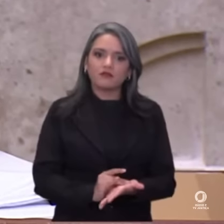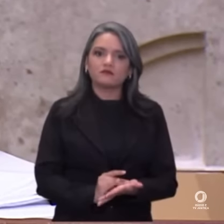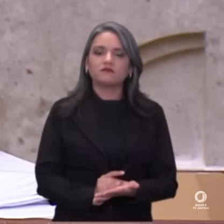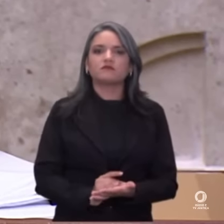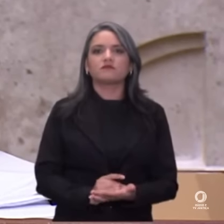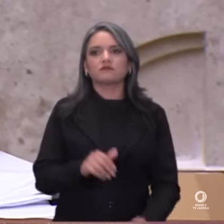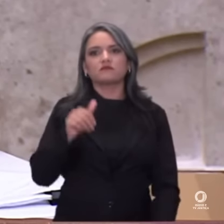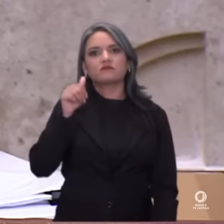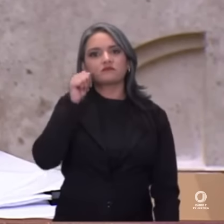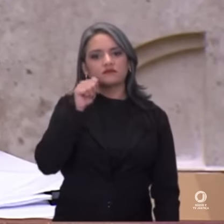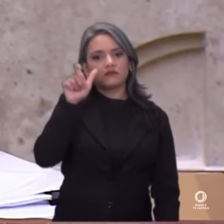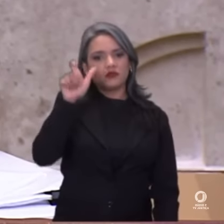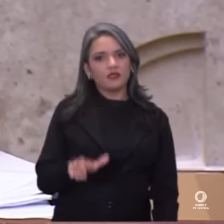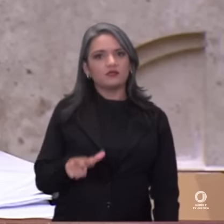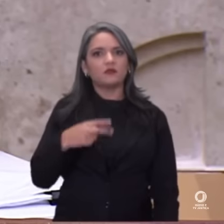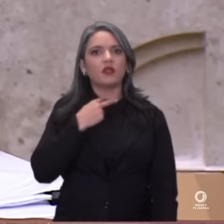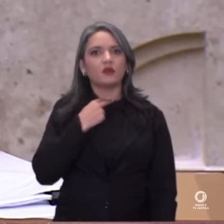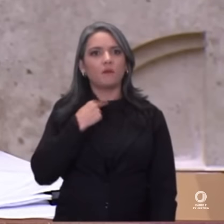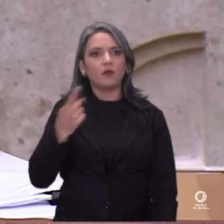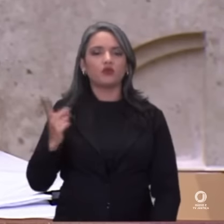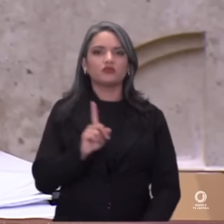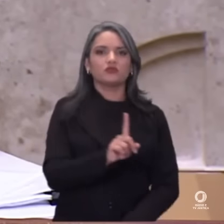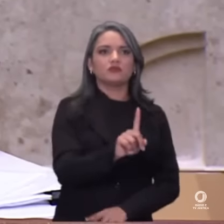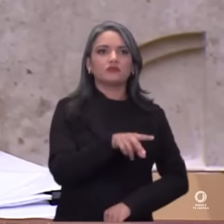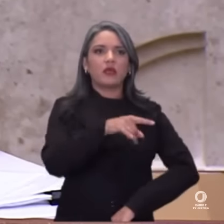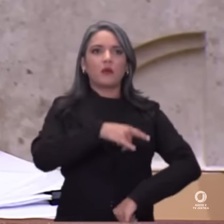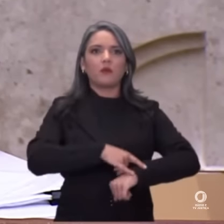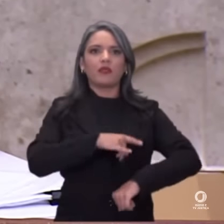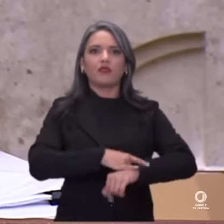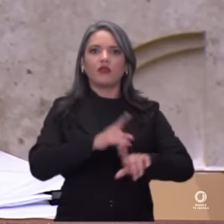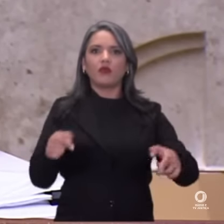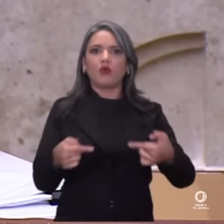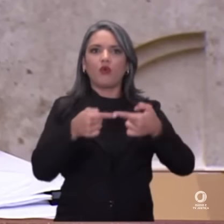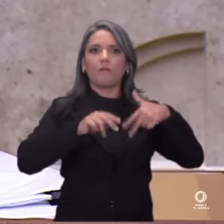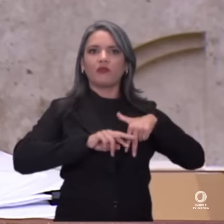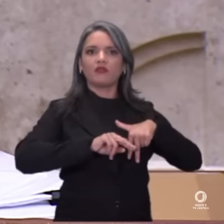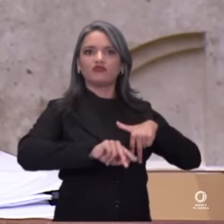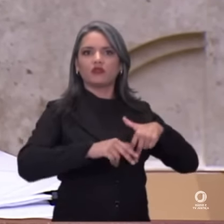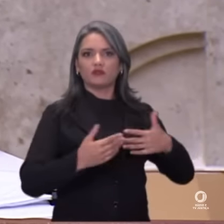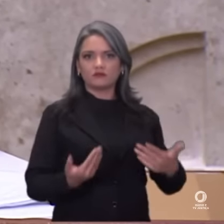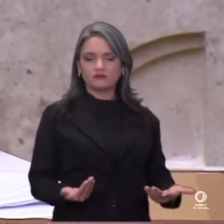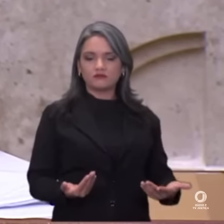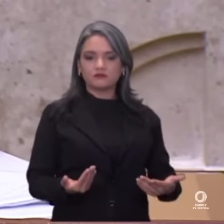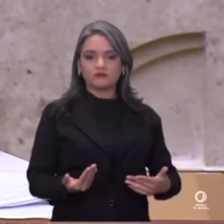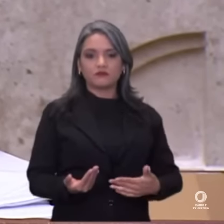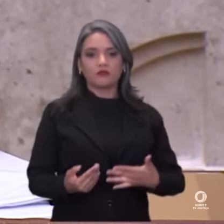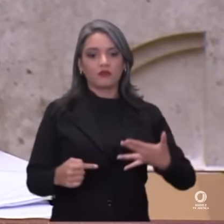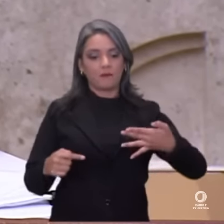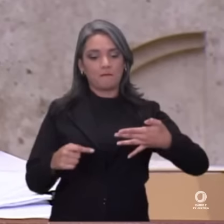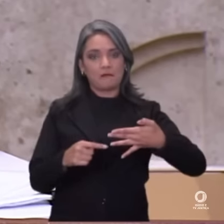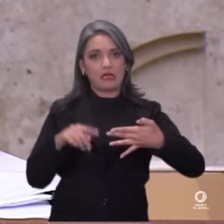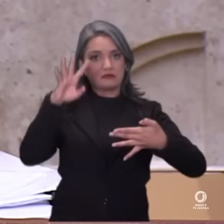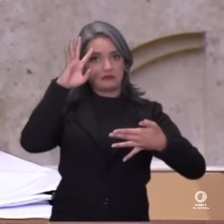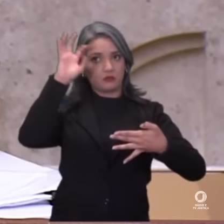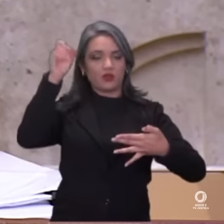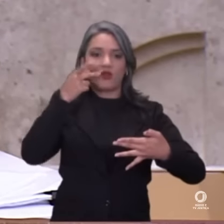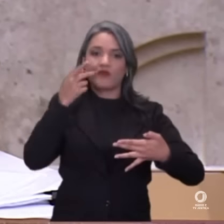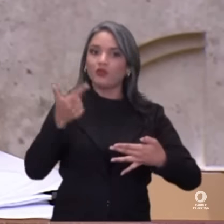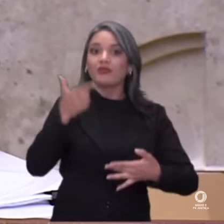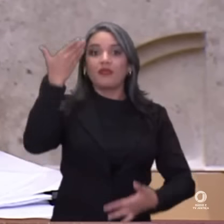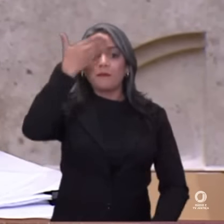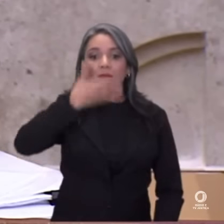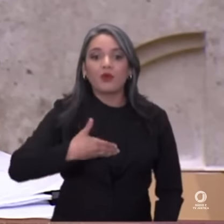o banheiro que correspondia à sua identidade de gênero. O tribunal entendeu que não havia prova do dano moral porque ela não foi